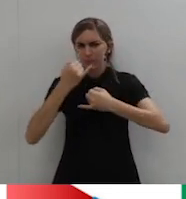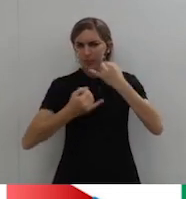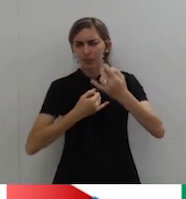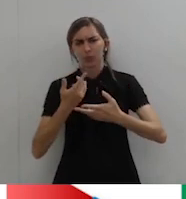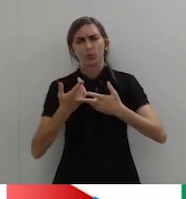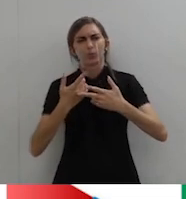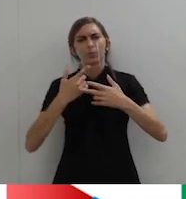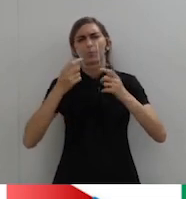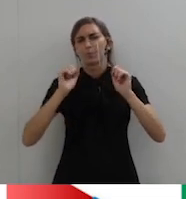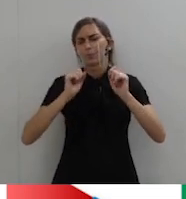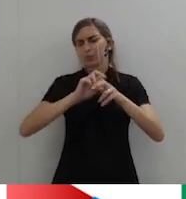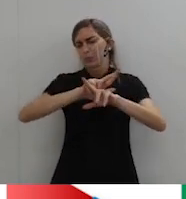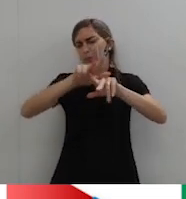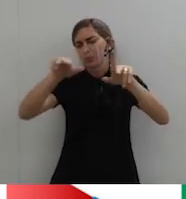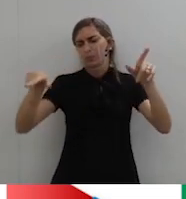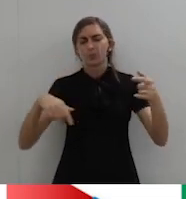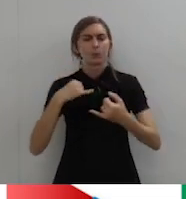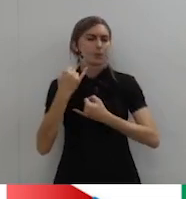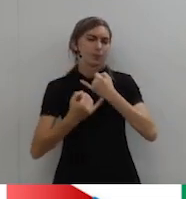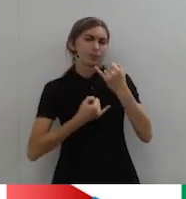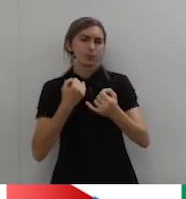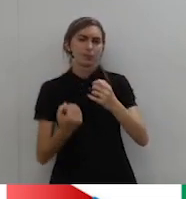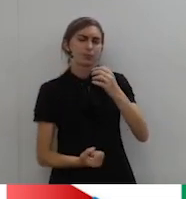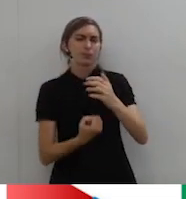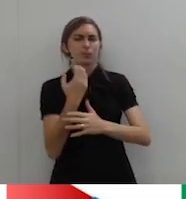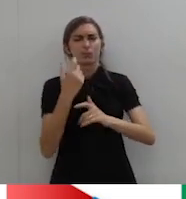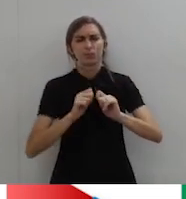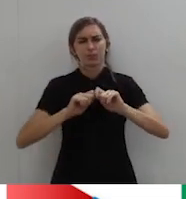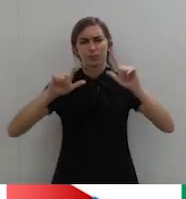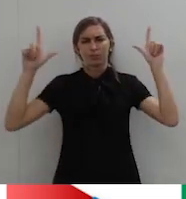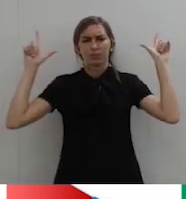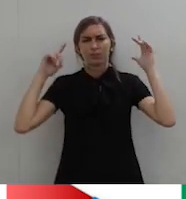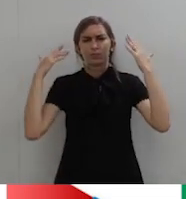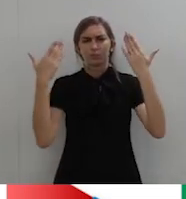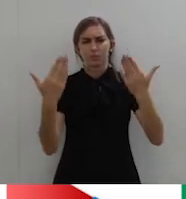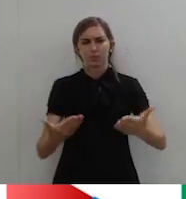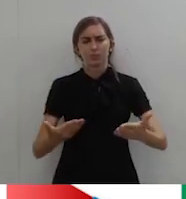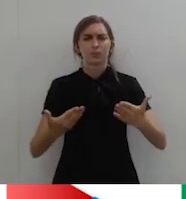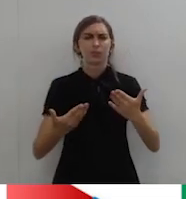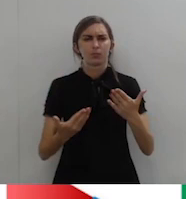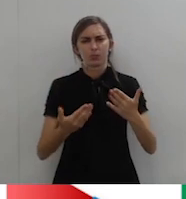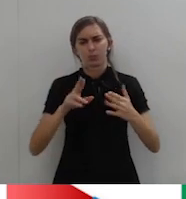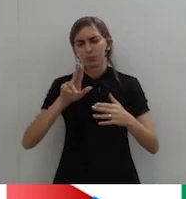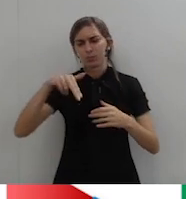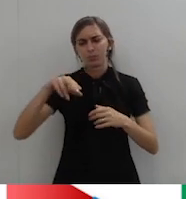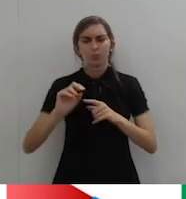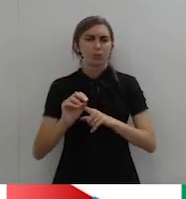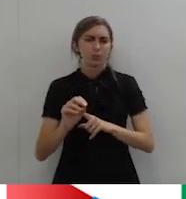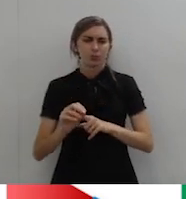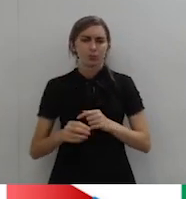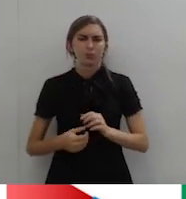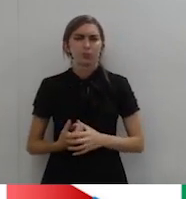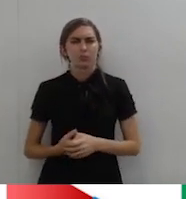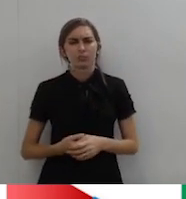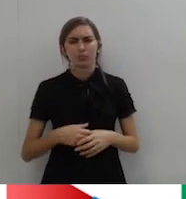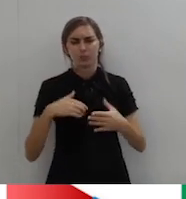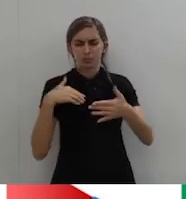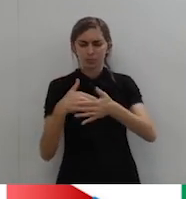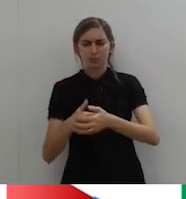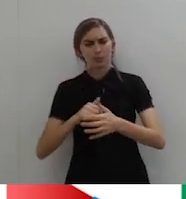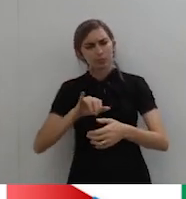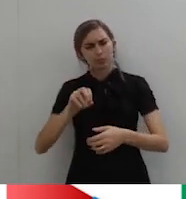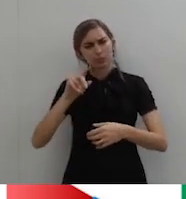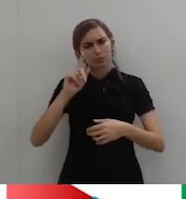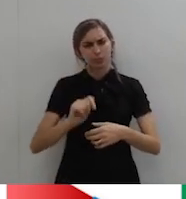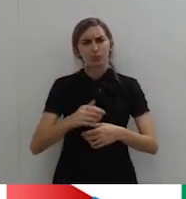mesmo jogo, você pode jogar de diversas formas. E o que aparece na tela para vocês é justamente o Uno. O